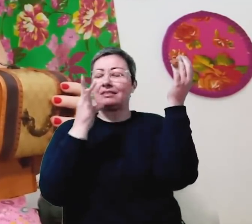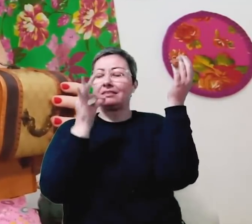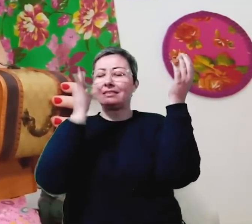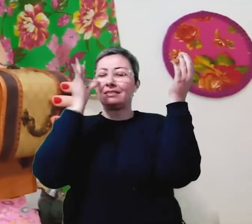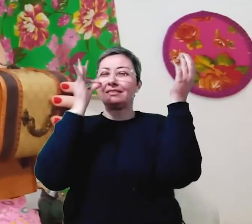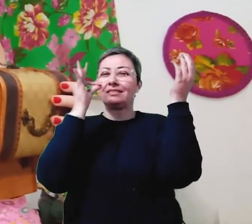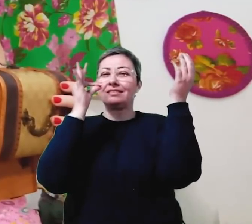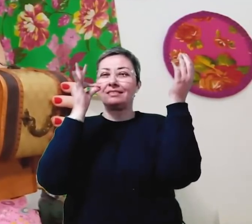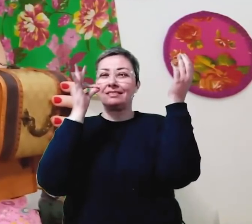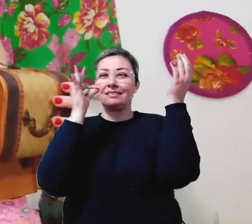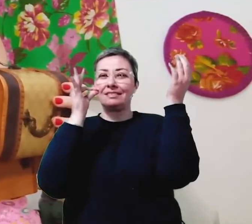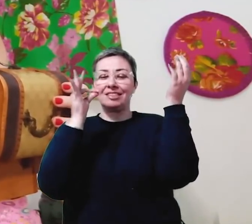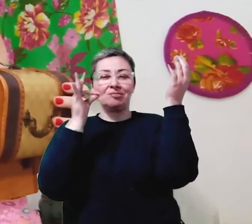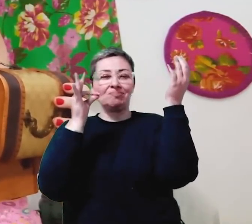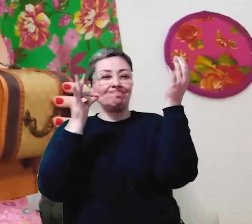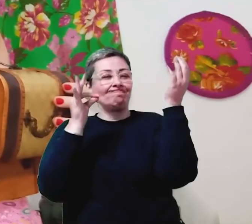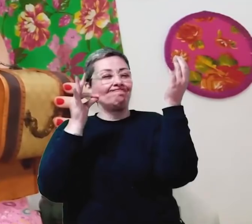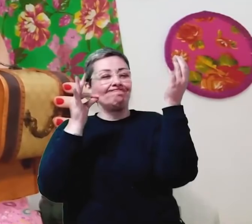estalam.